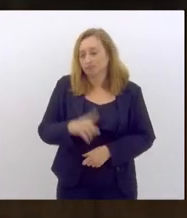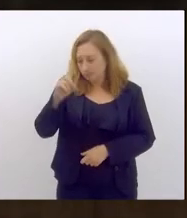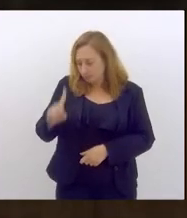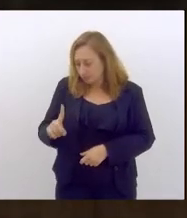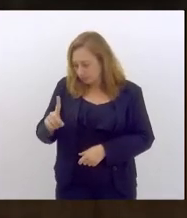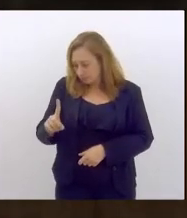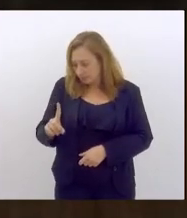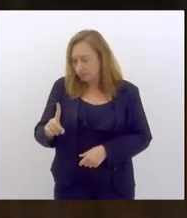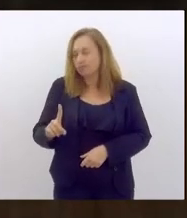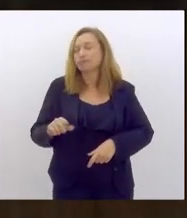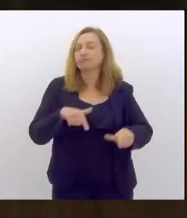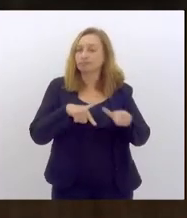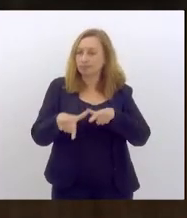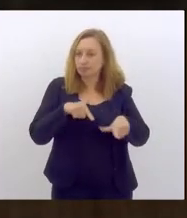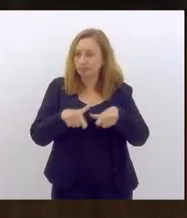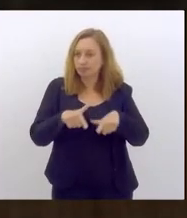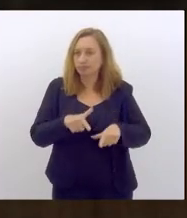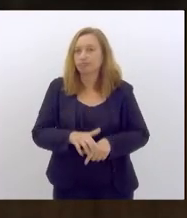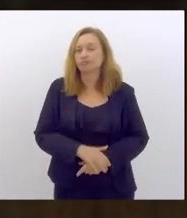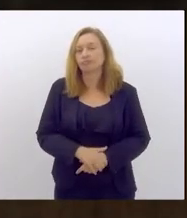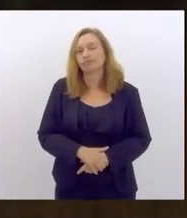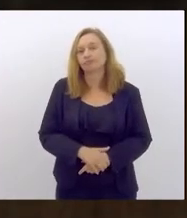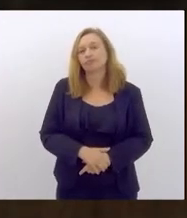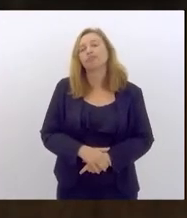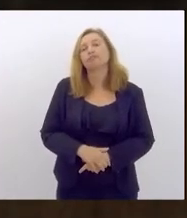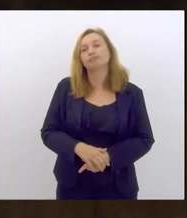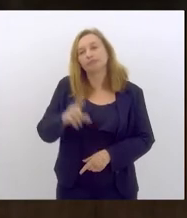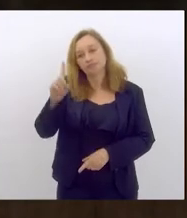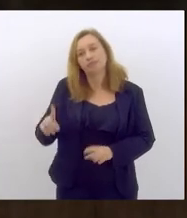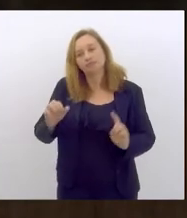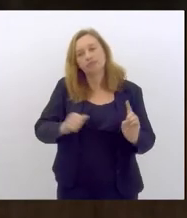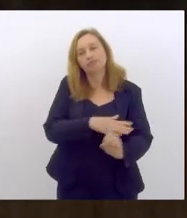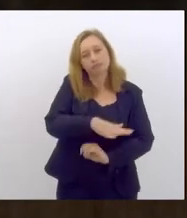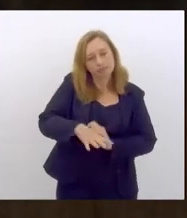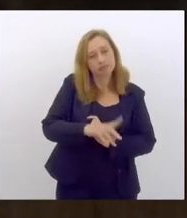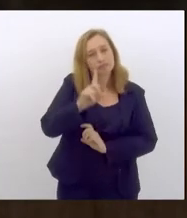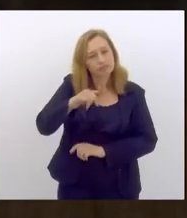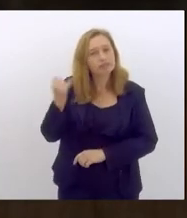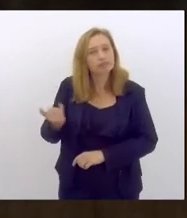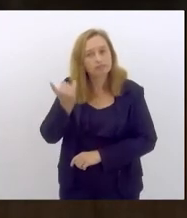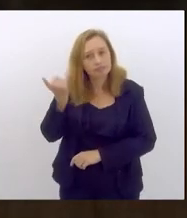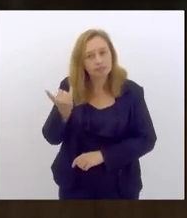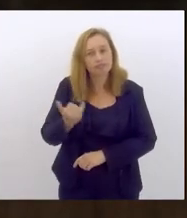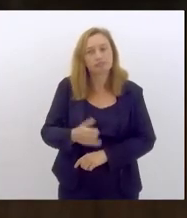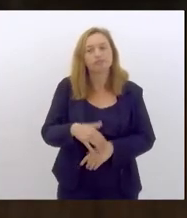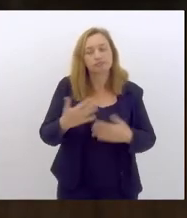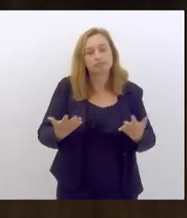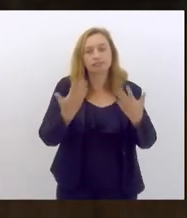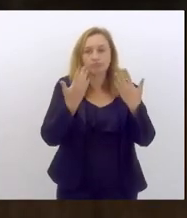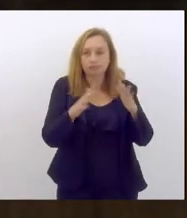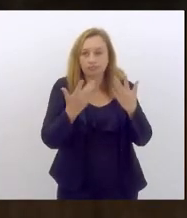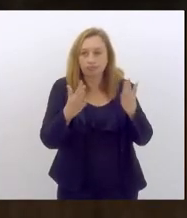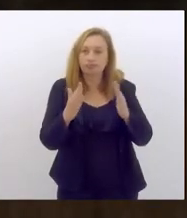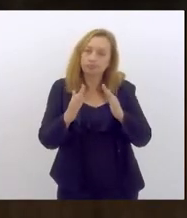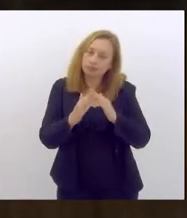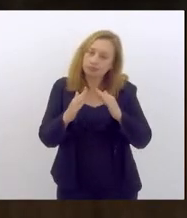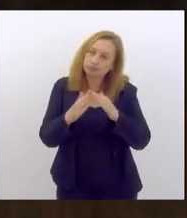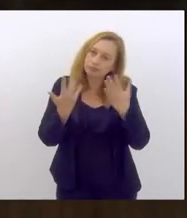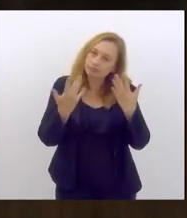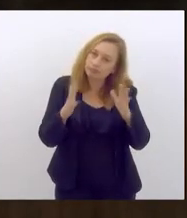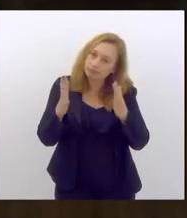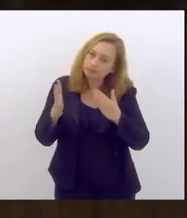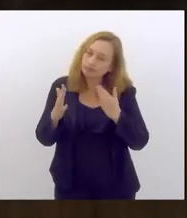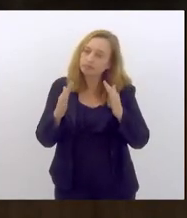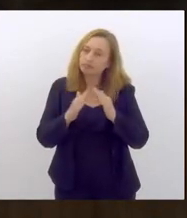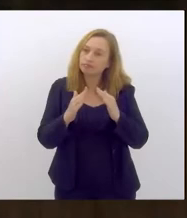o direito ao trabalho, que é o direito social, muito importante. Então, parabéns à